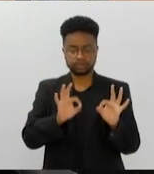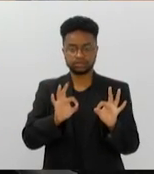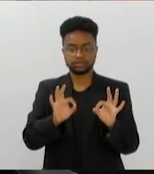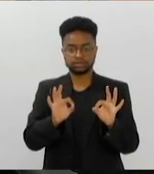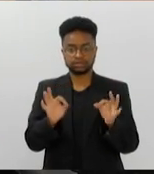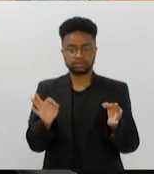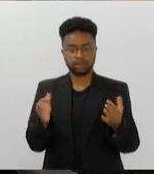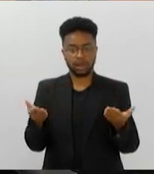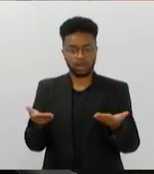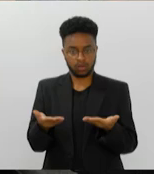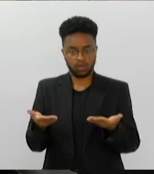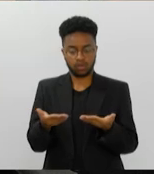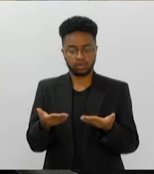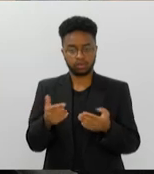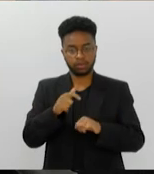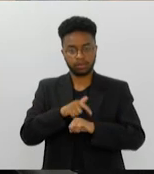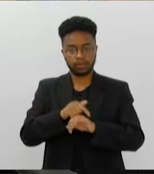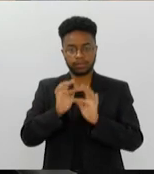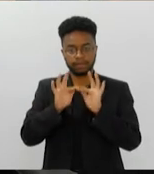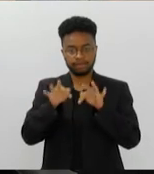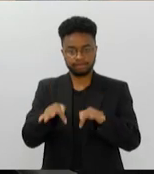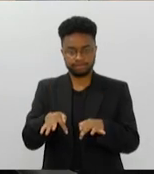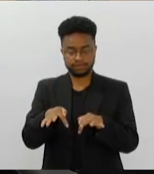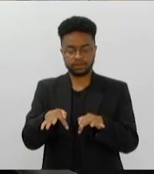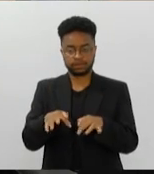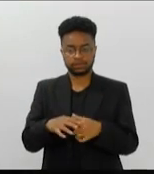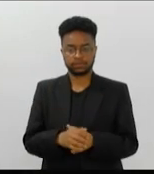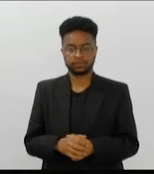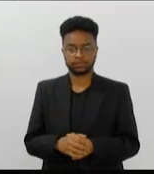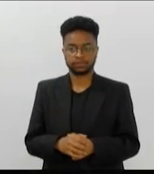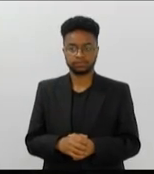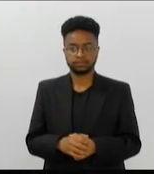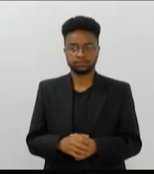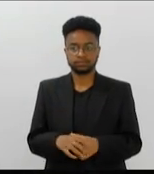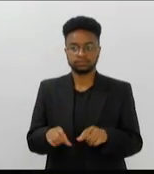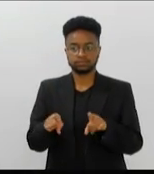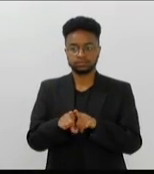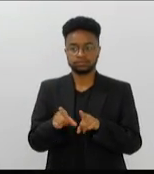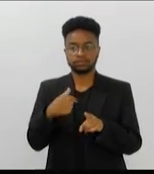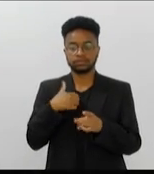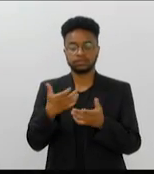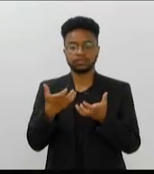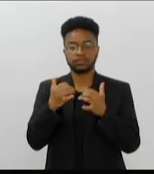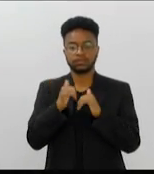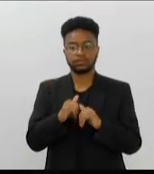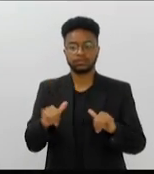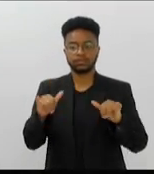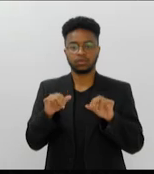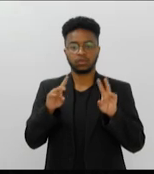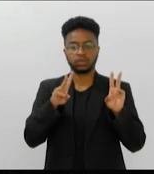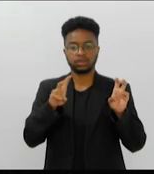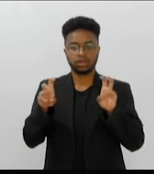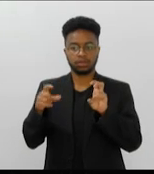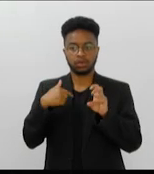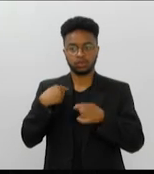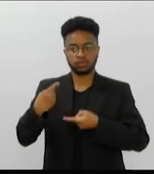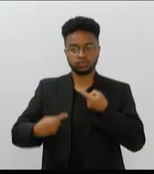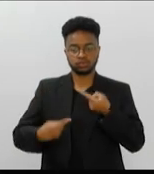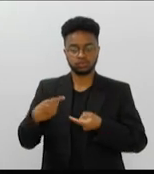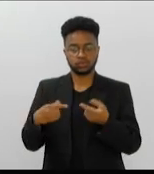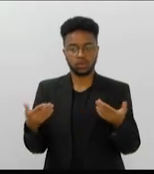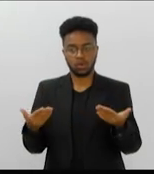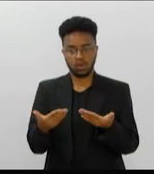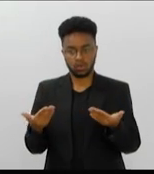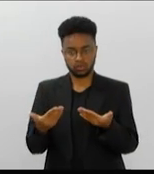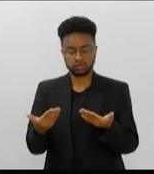nesse momento final da sessão. E dizer que o tema que eu venho tratar hoje aqui na